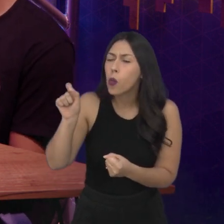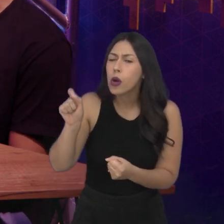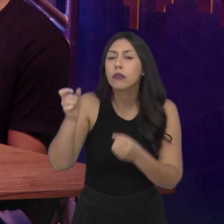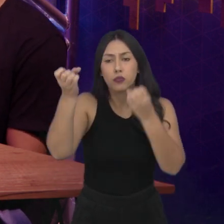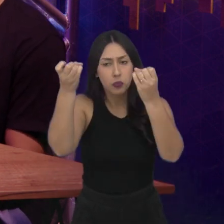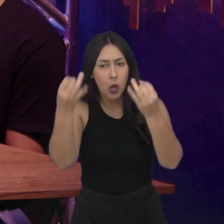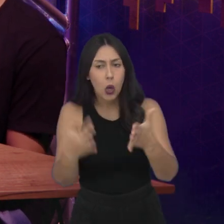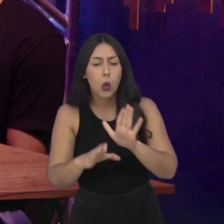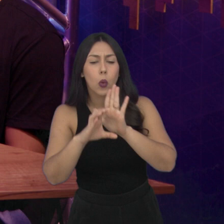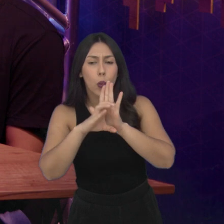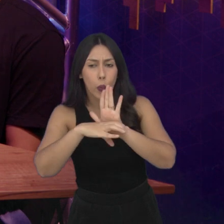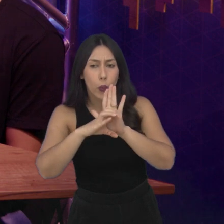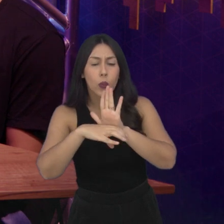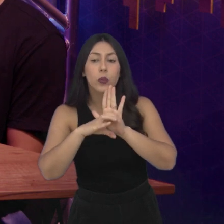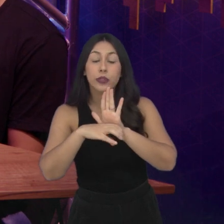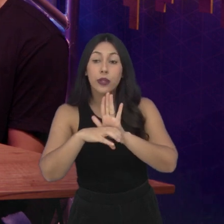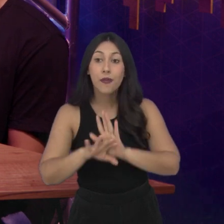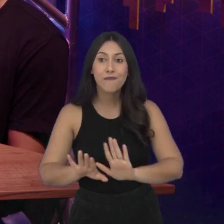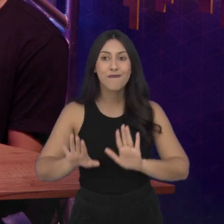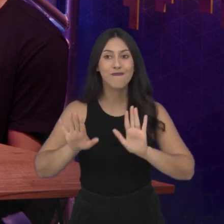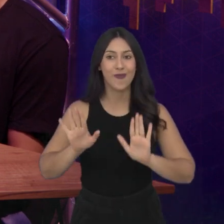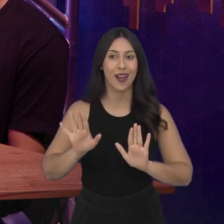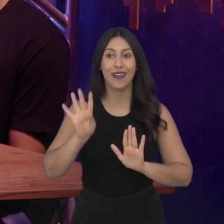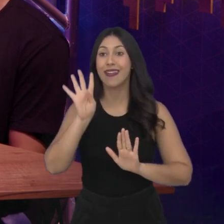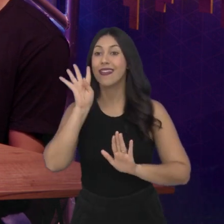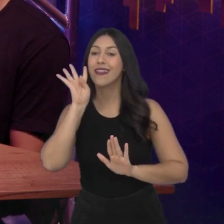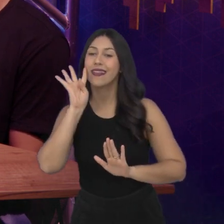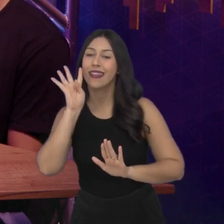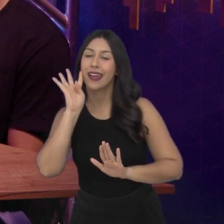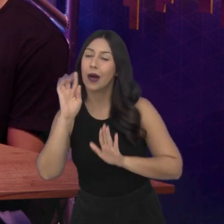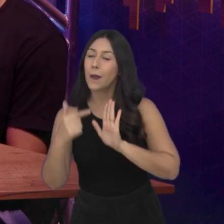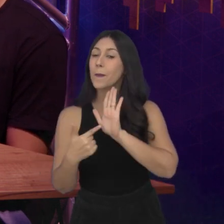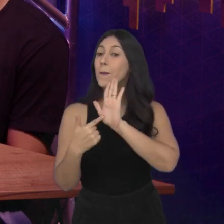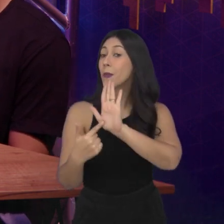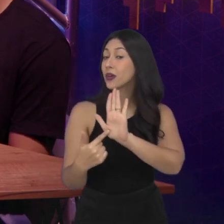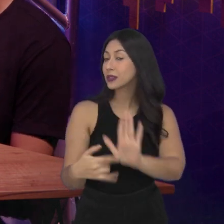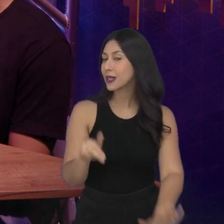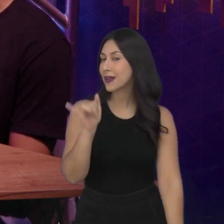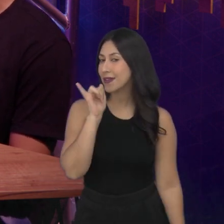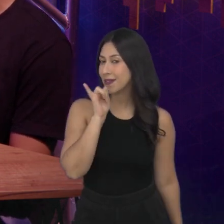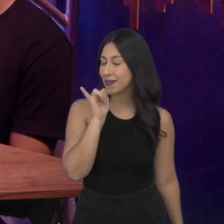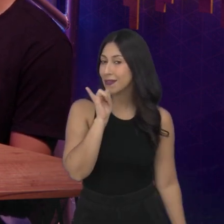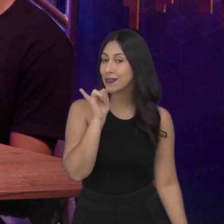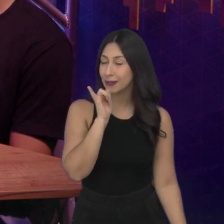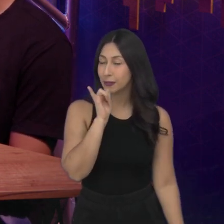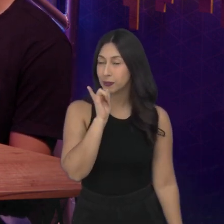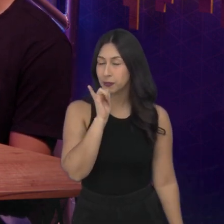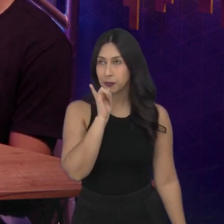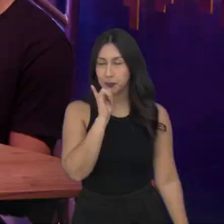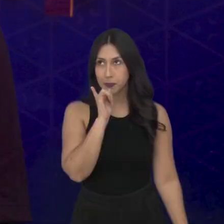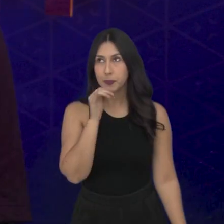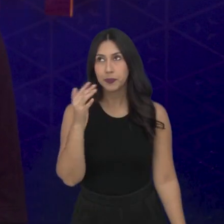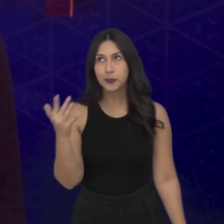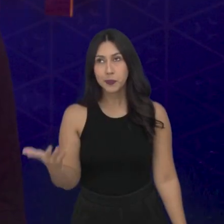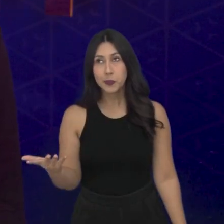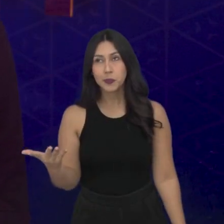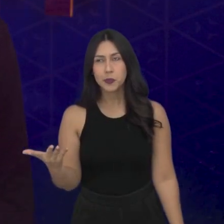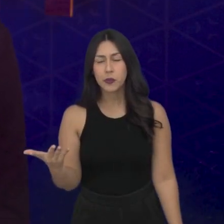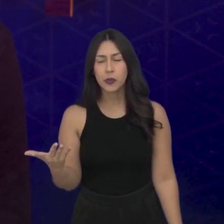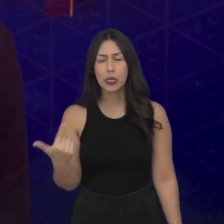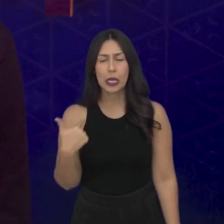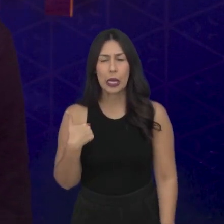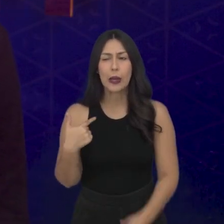o conceito, a ideia, mas eu acho legal a gente falar agora de alguns exemplos, né? E pelo que